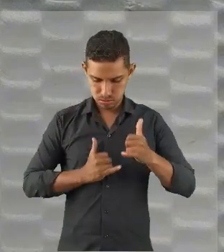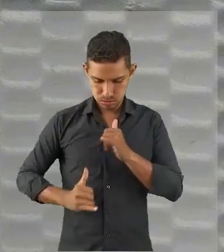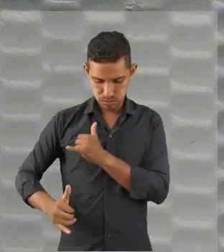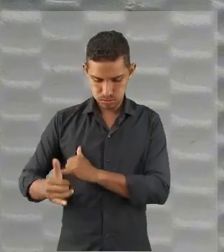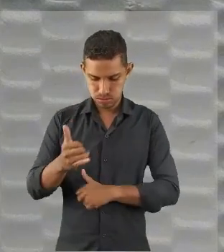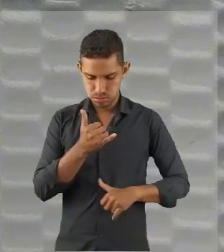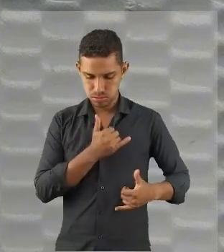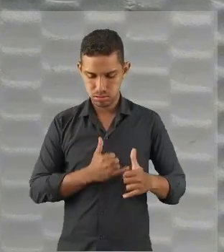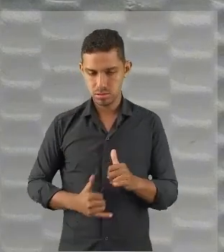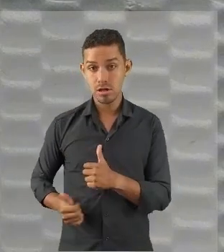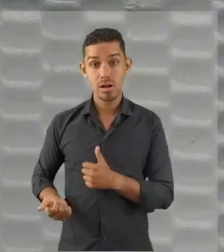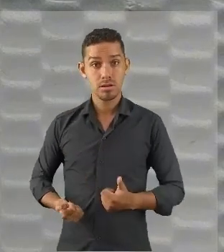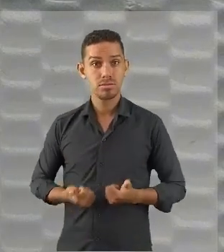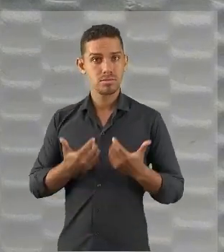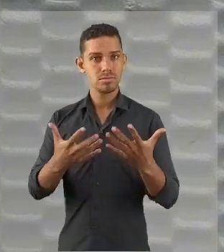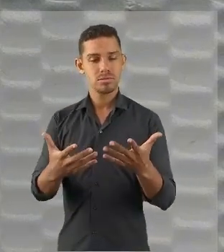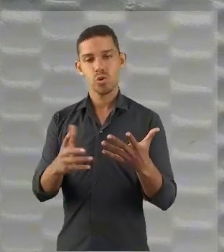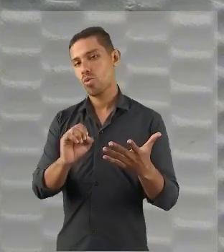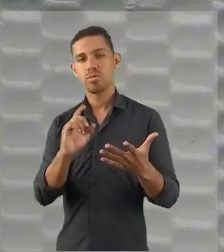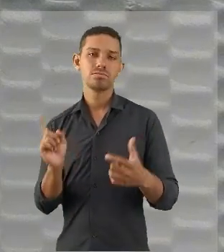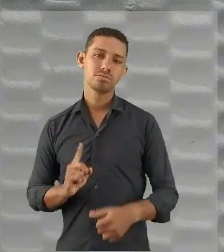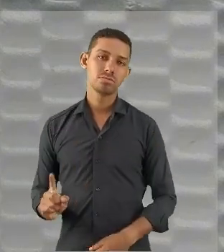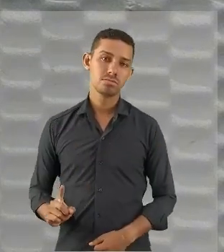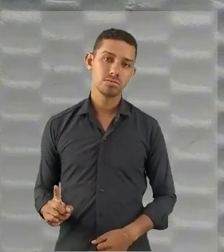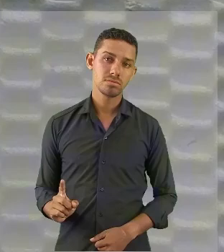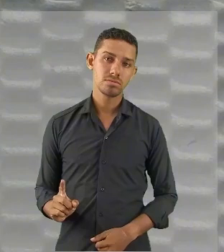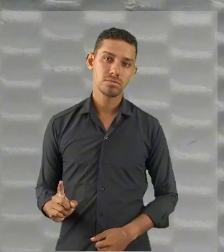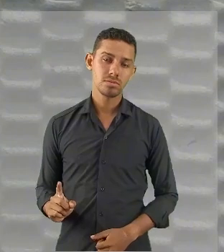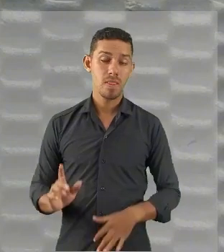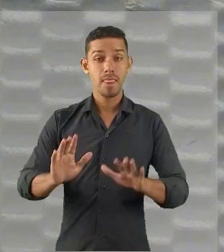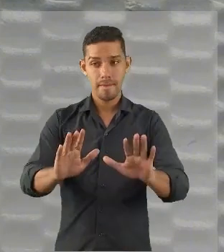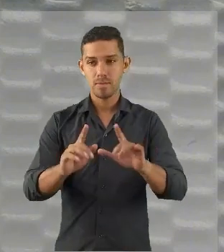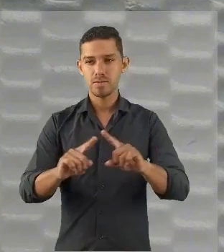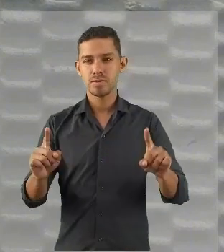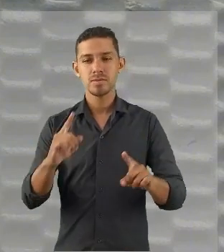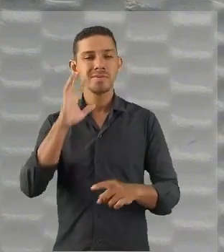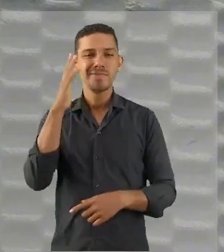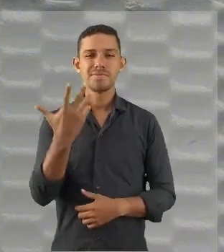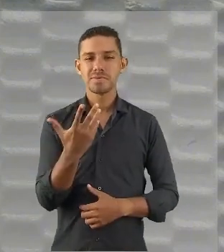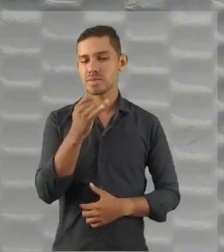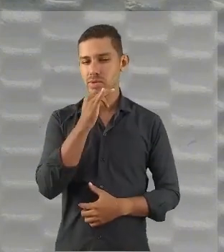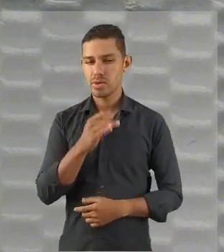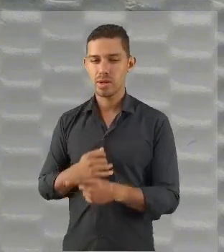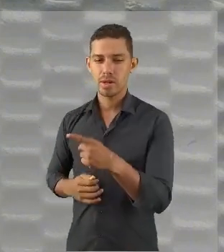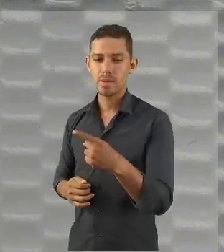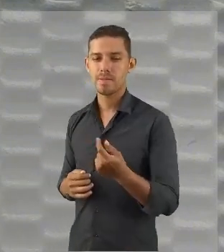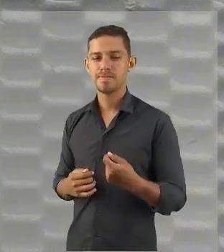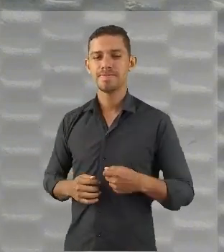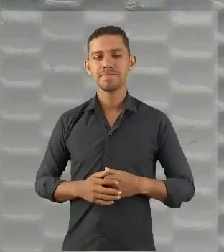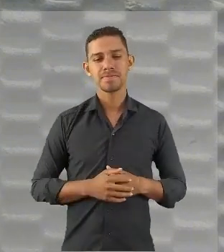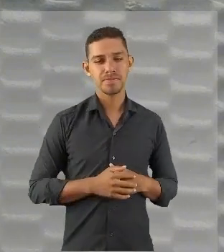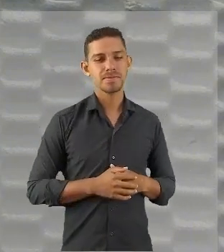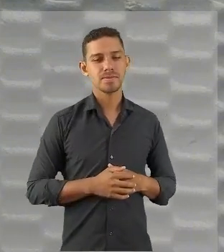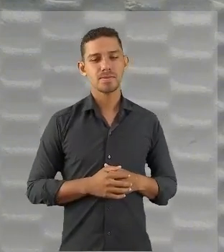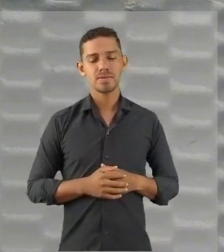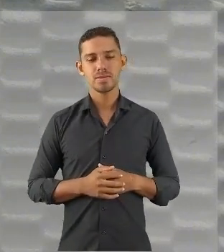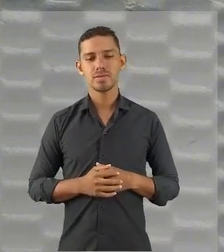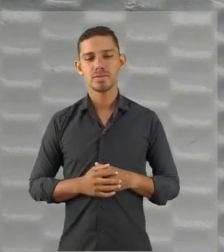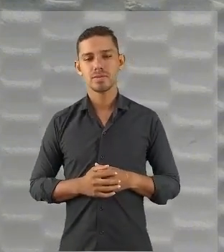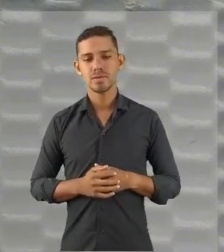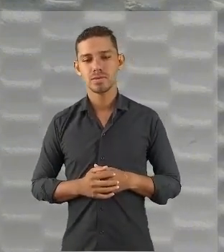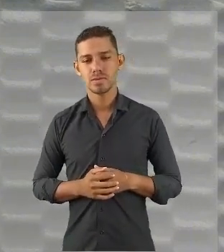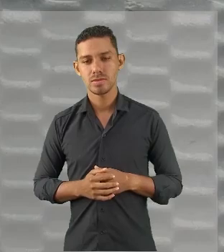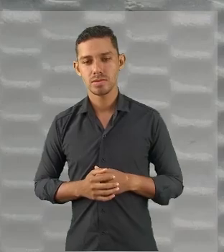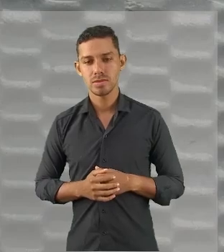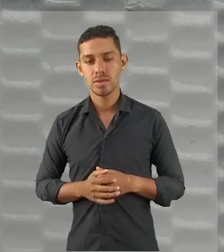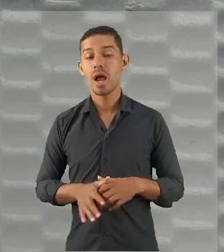pode se manifestar ou não, tá? Quando é que ela se manifesta? Quando, assim,